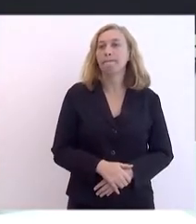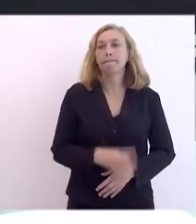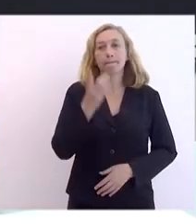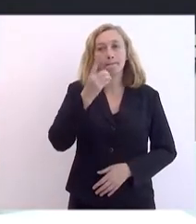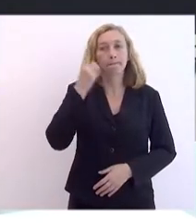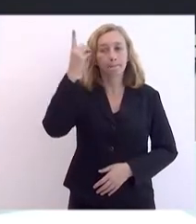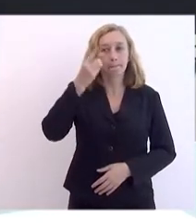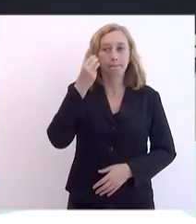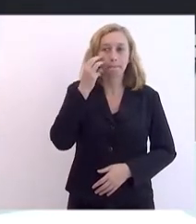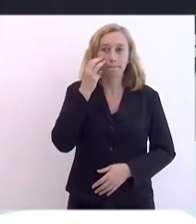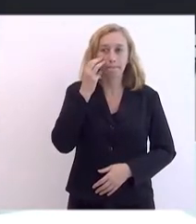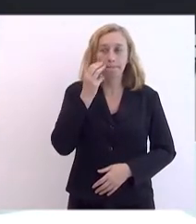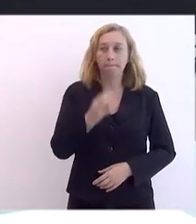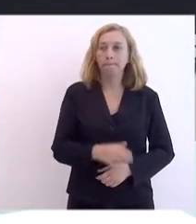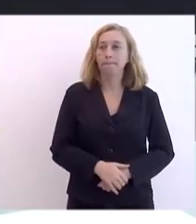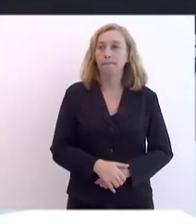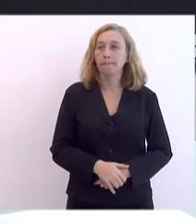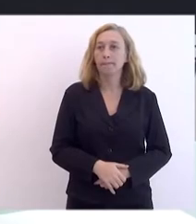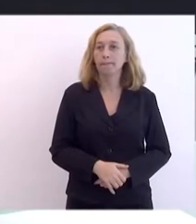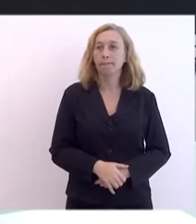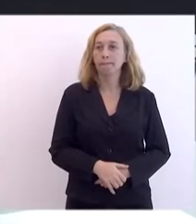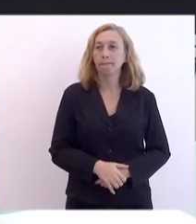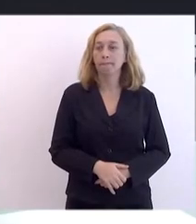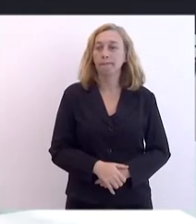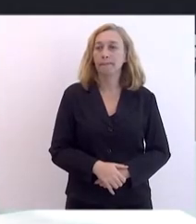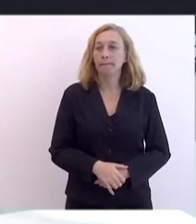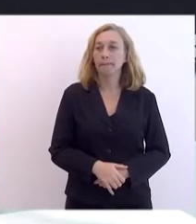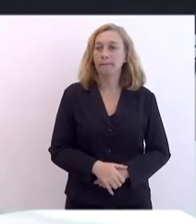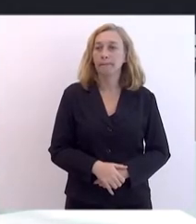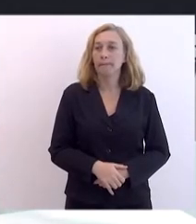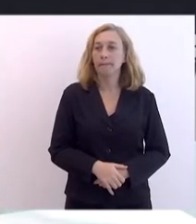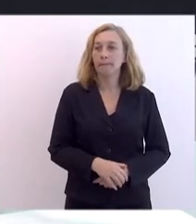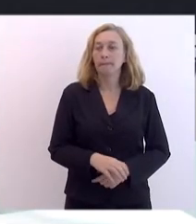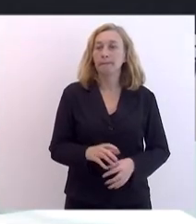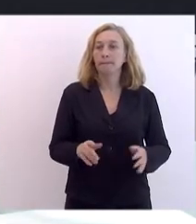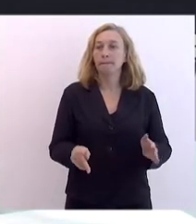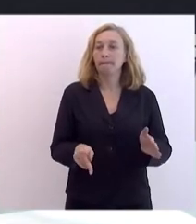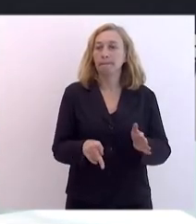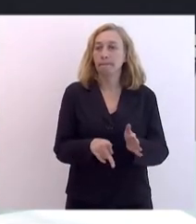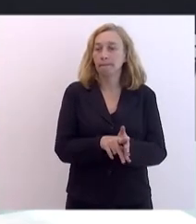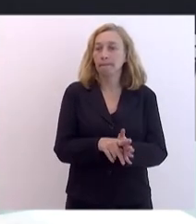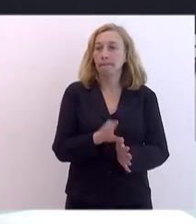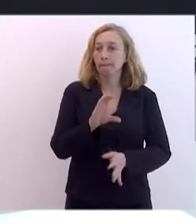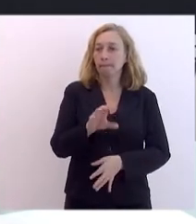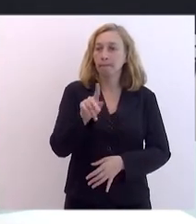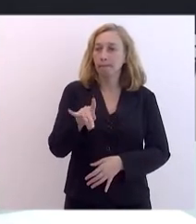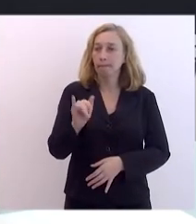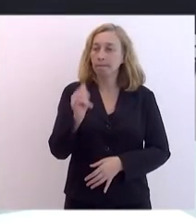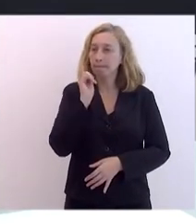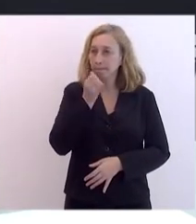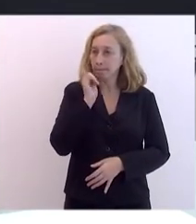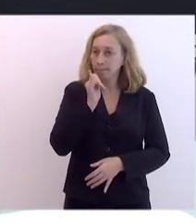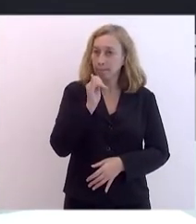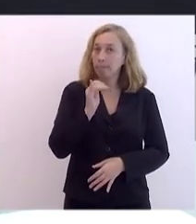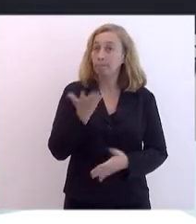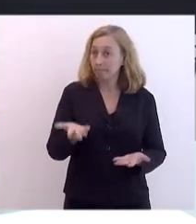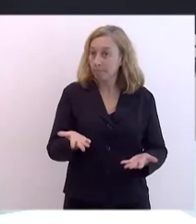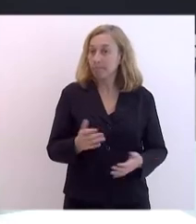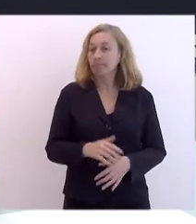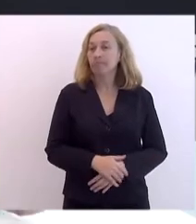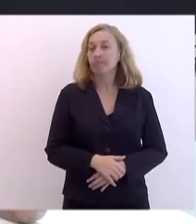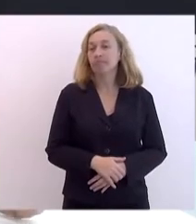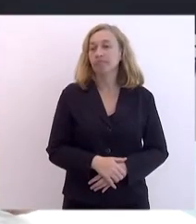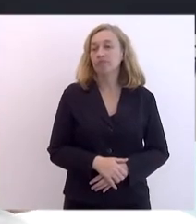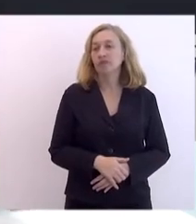deputado Valdec foi partícipe dessa CPI. O relator. Foi o relator, foi mais do que partícipe, foi o